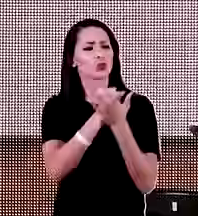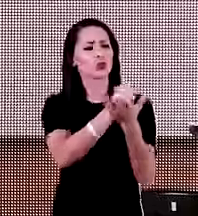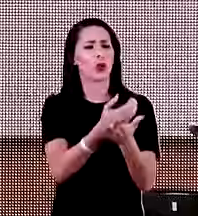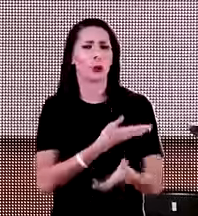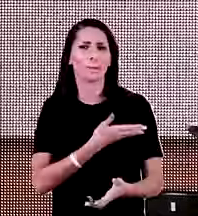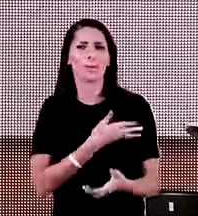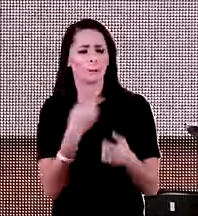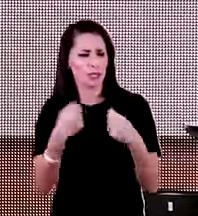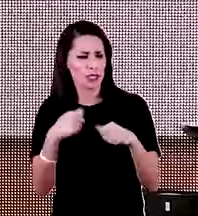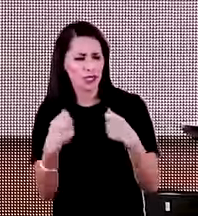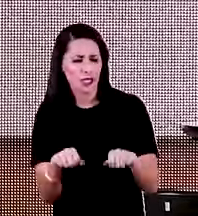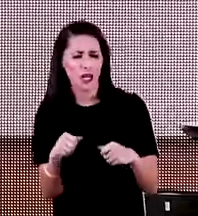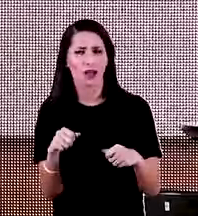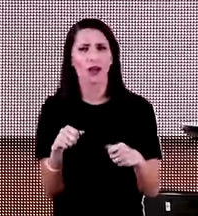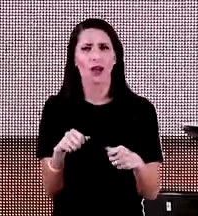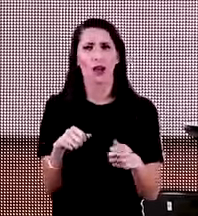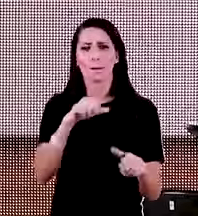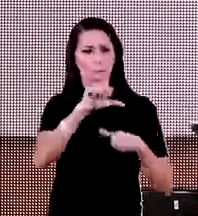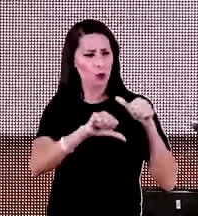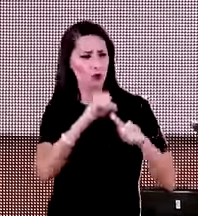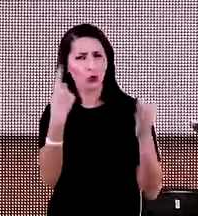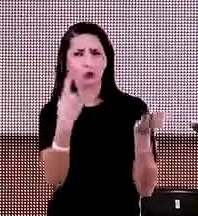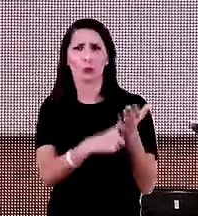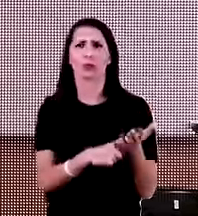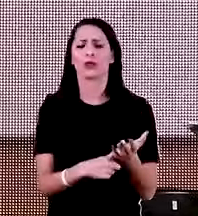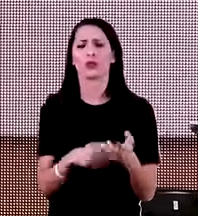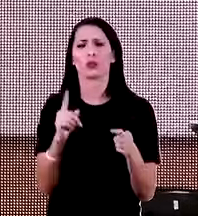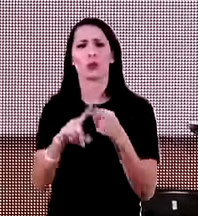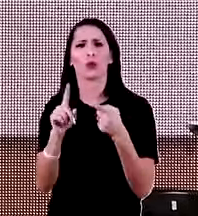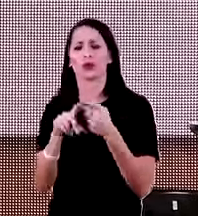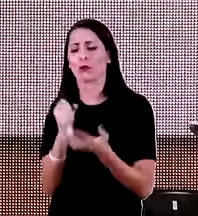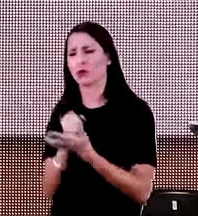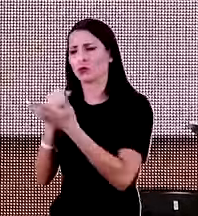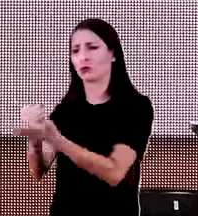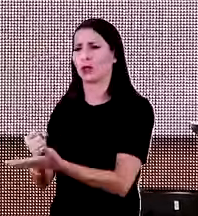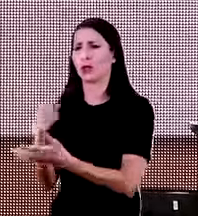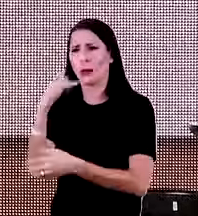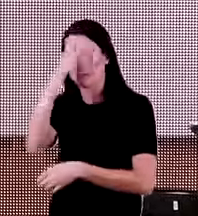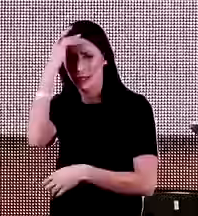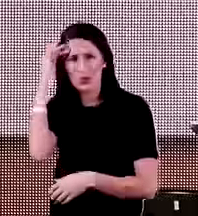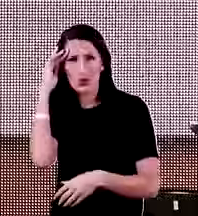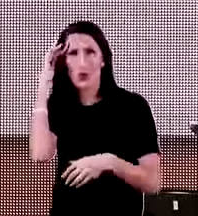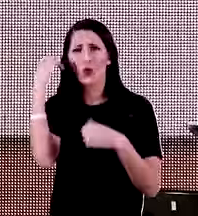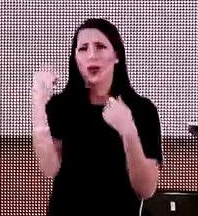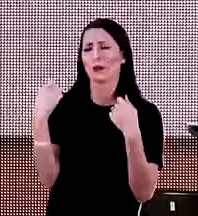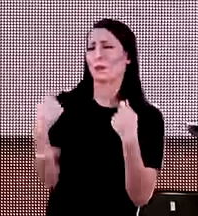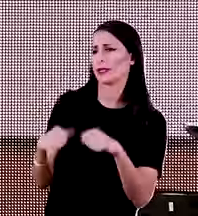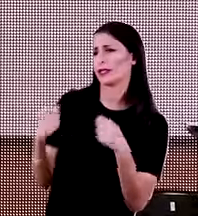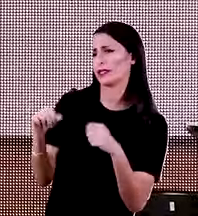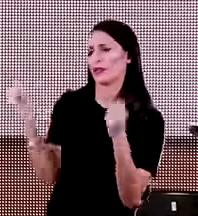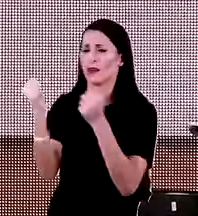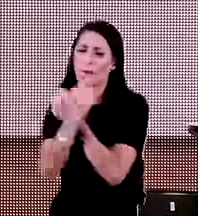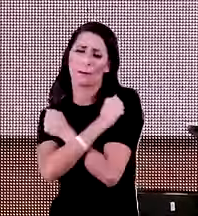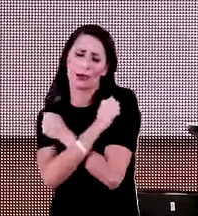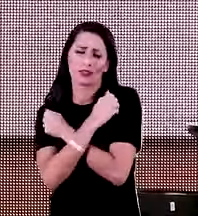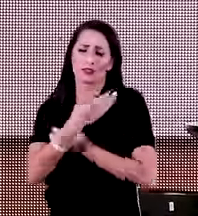para ir ajudar alguém que estava aflito, que estava angustiado, que precisava de uma amizade, que precisava de um abraço, de um